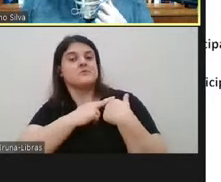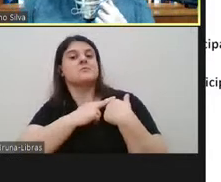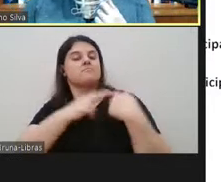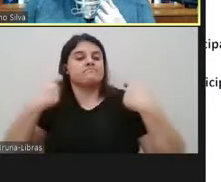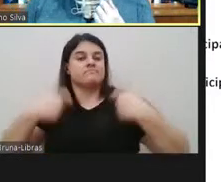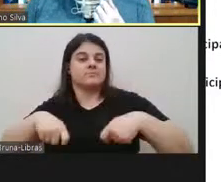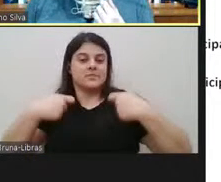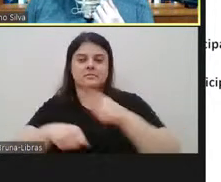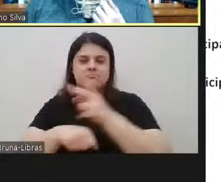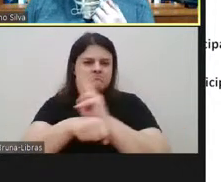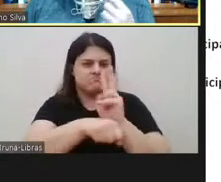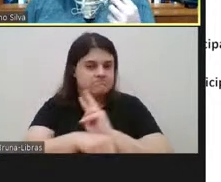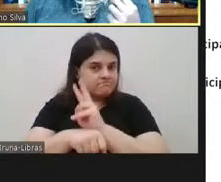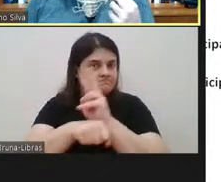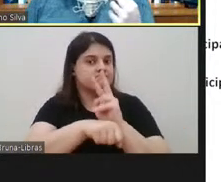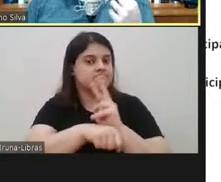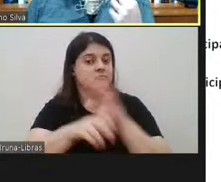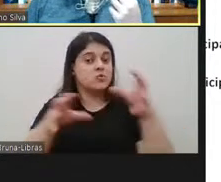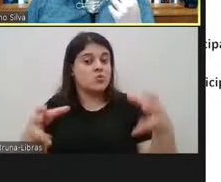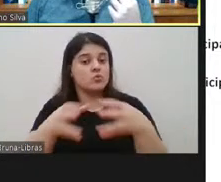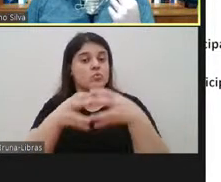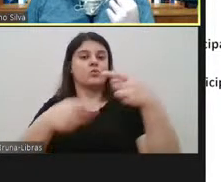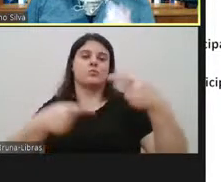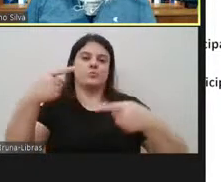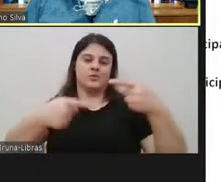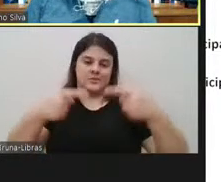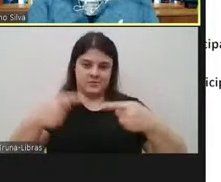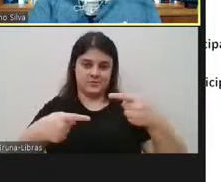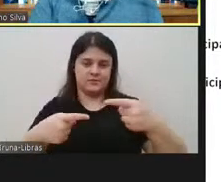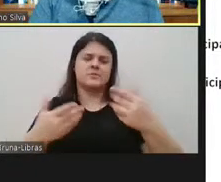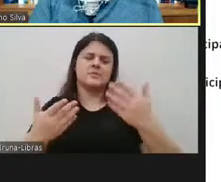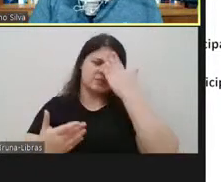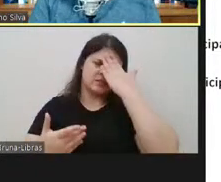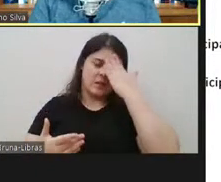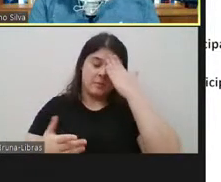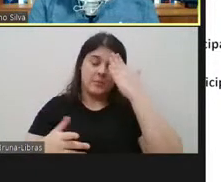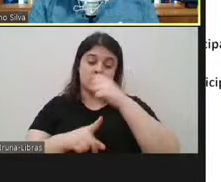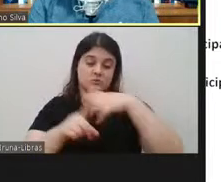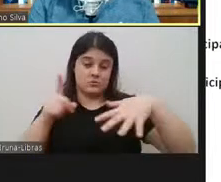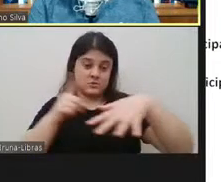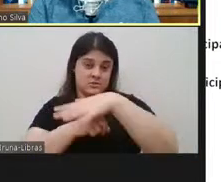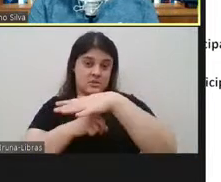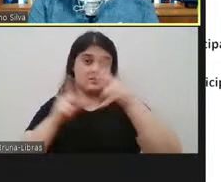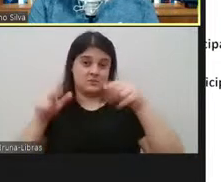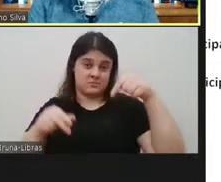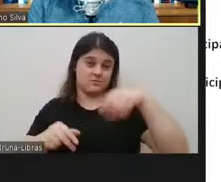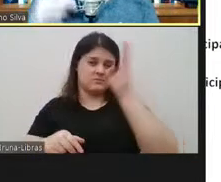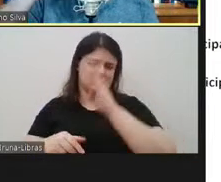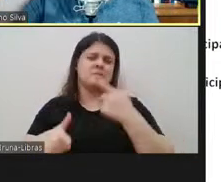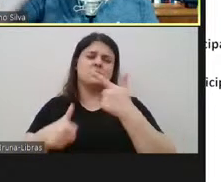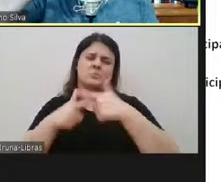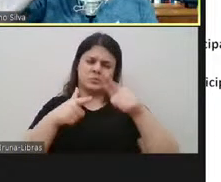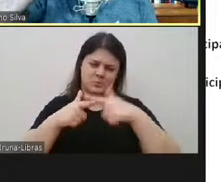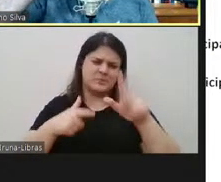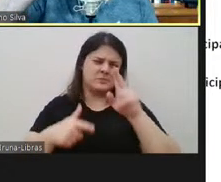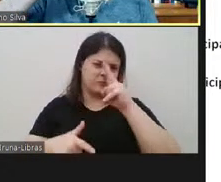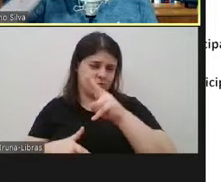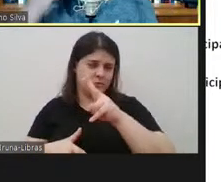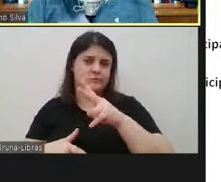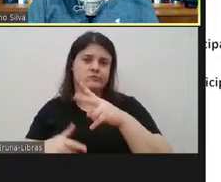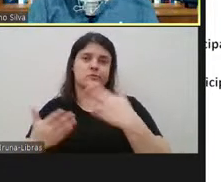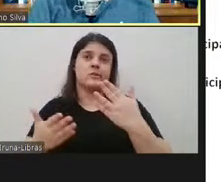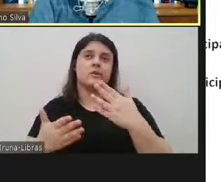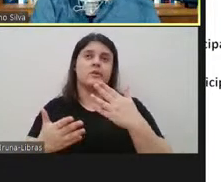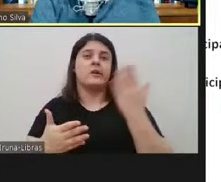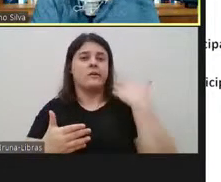de fiscalização da classe política brasileira é óbvio que uma sociedade como a brasileira nós temos problemas muito graves nós